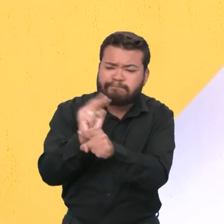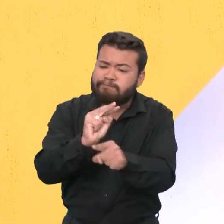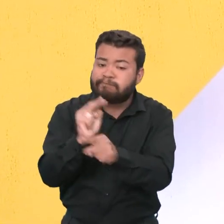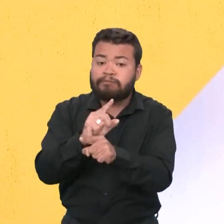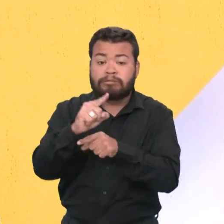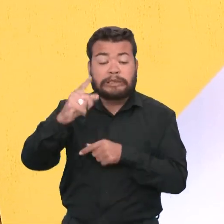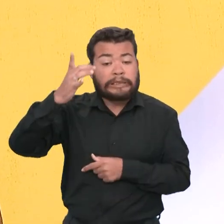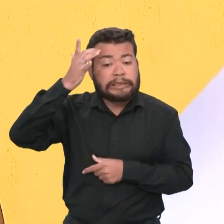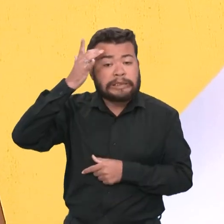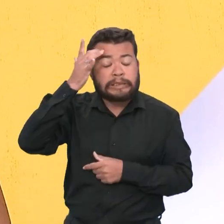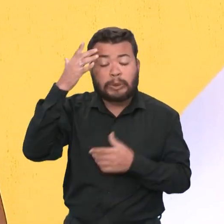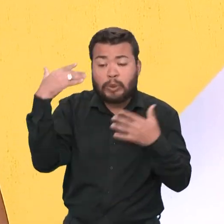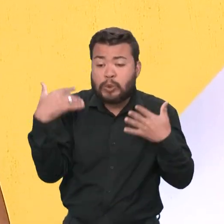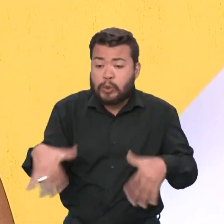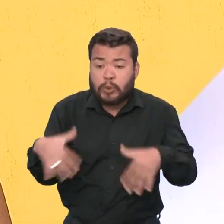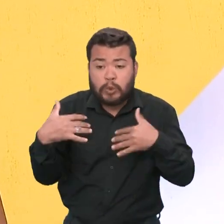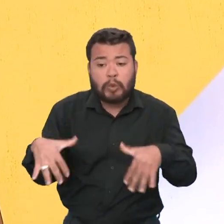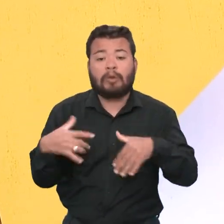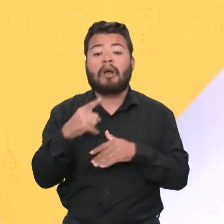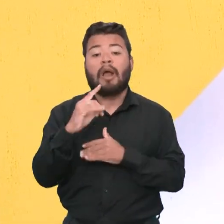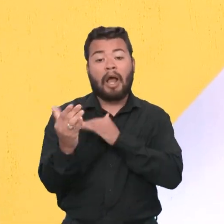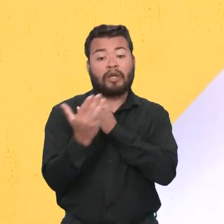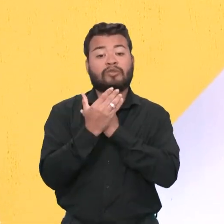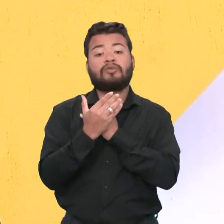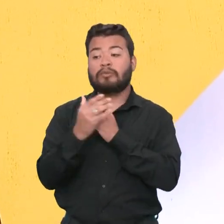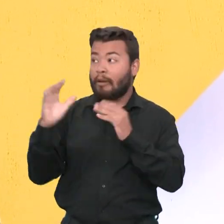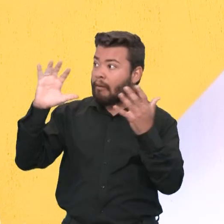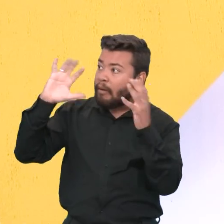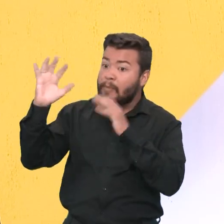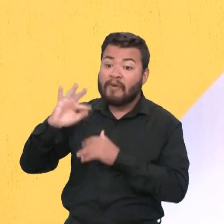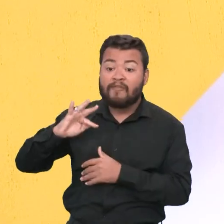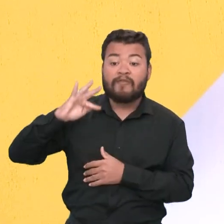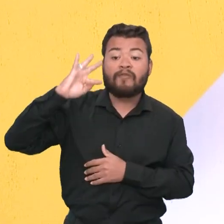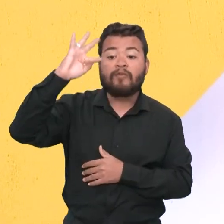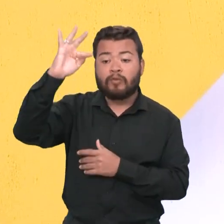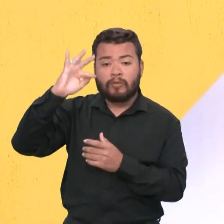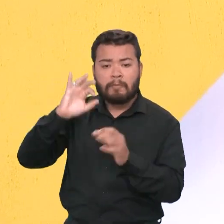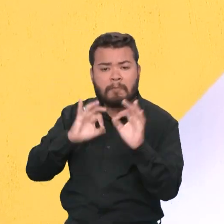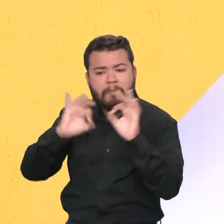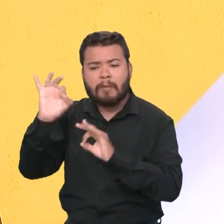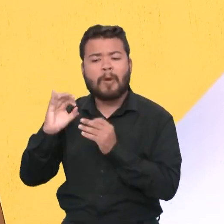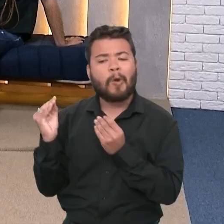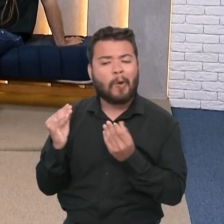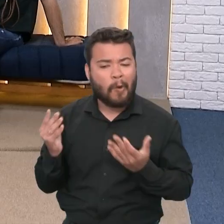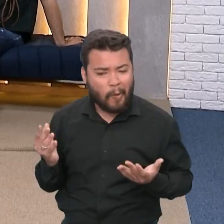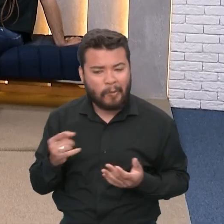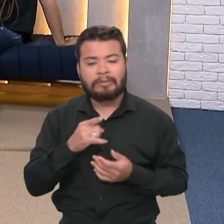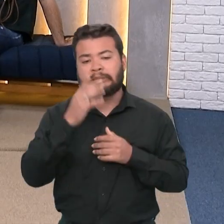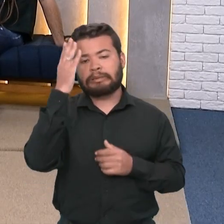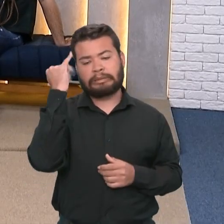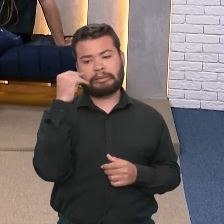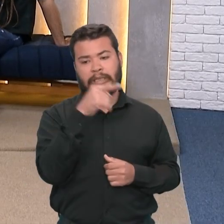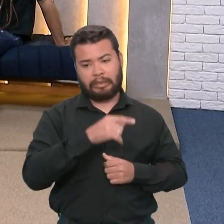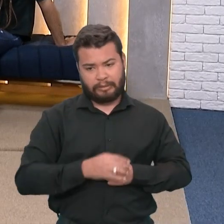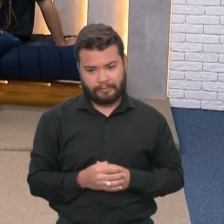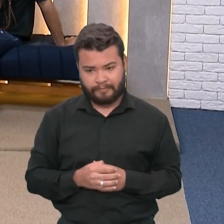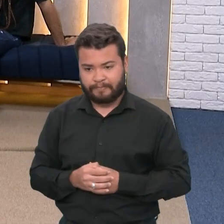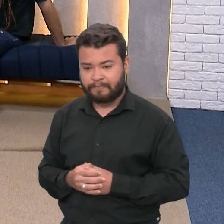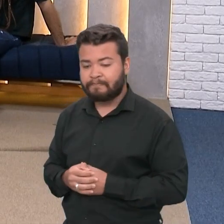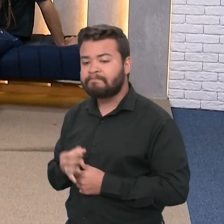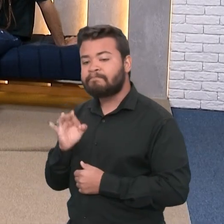poder contribuir com o futuro climático do nosso país e do nosso mundo. É porque quando a gente escuta falar